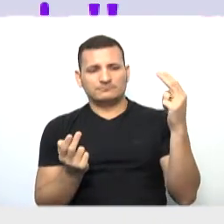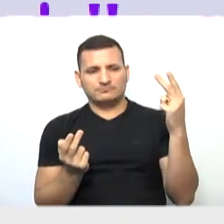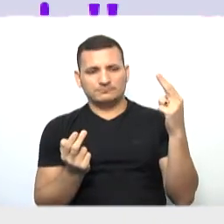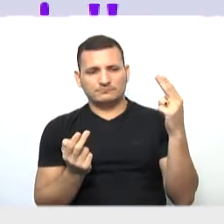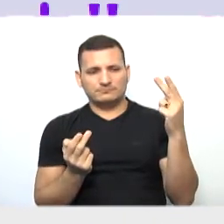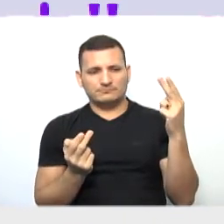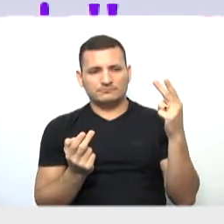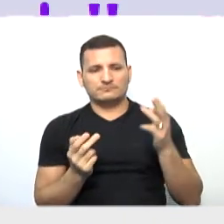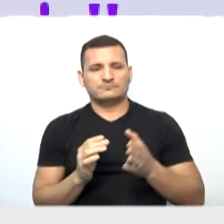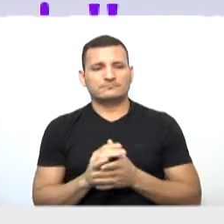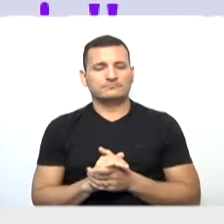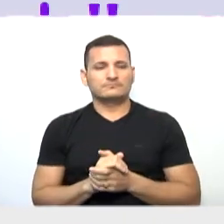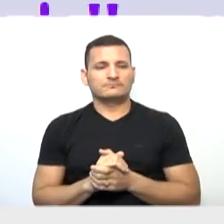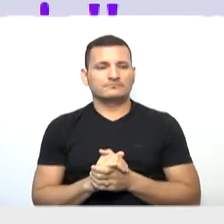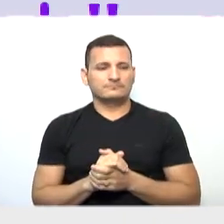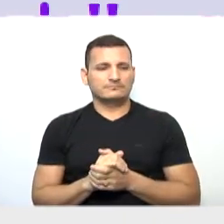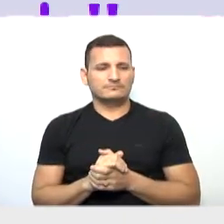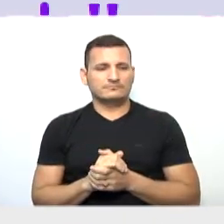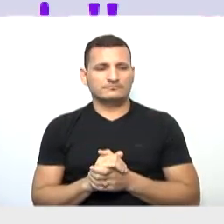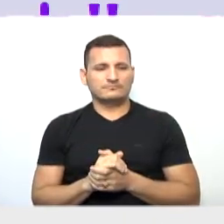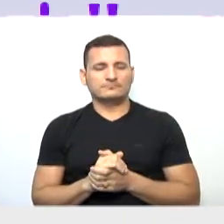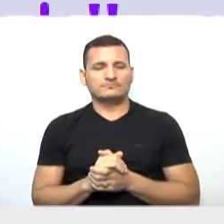Ó, exemplo, underline,